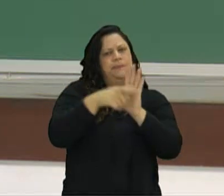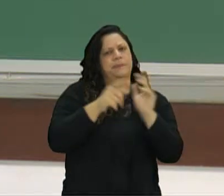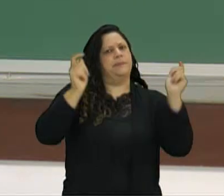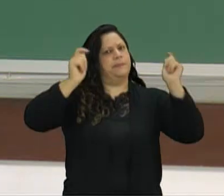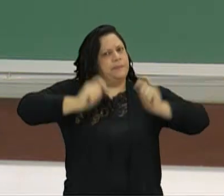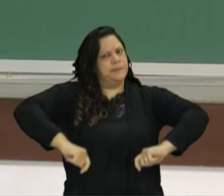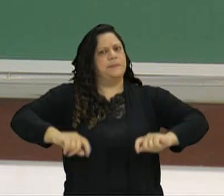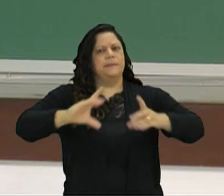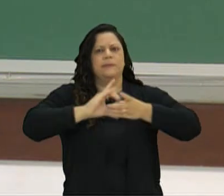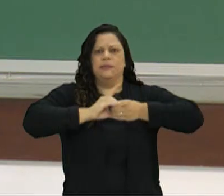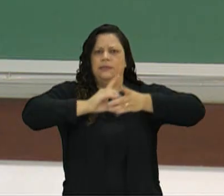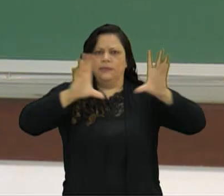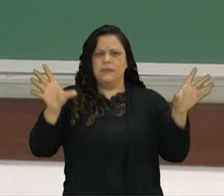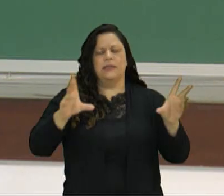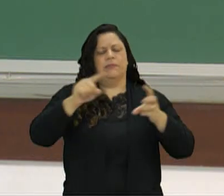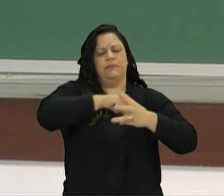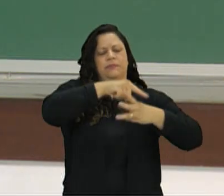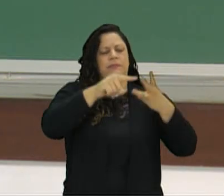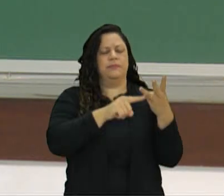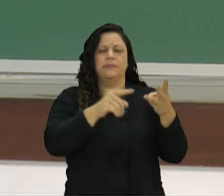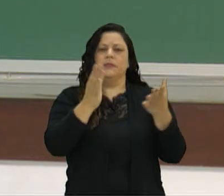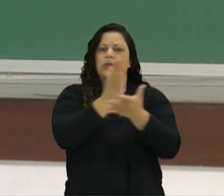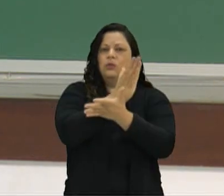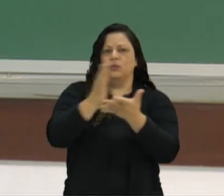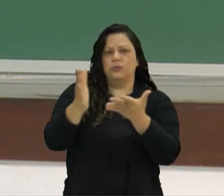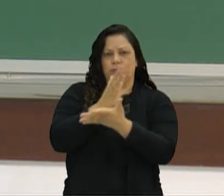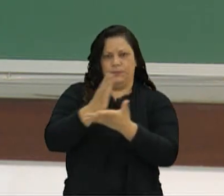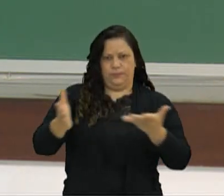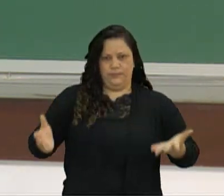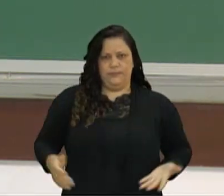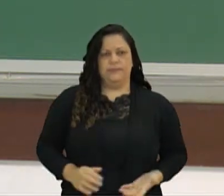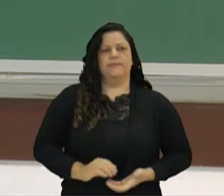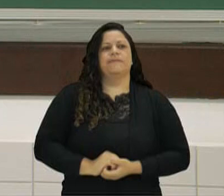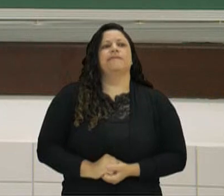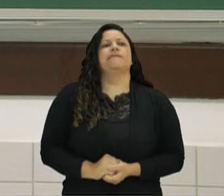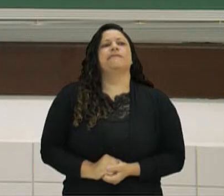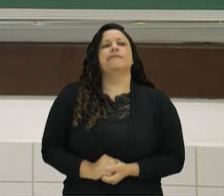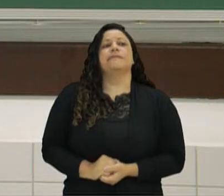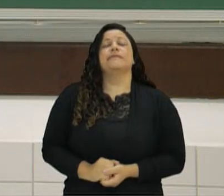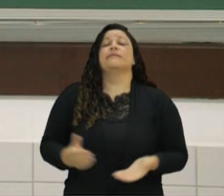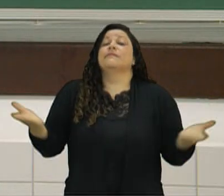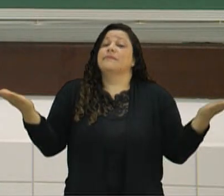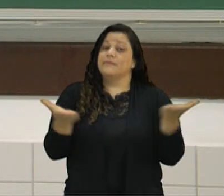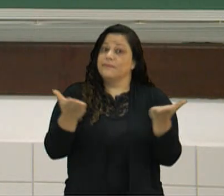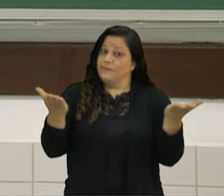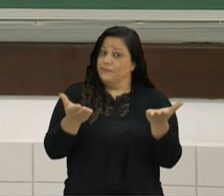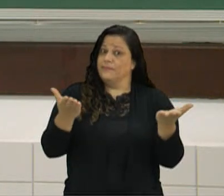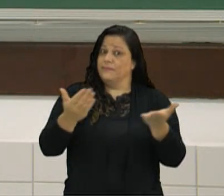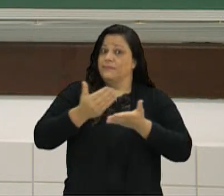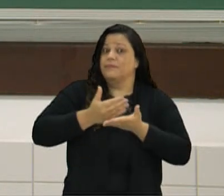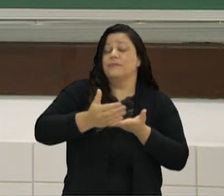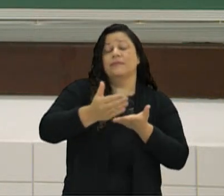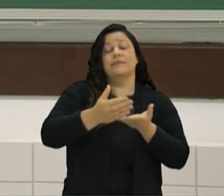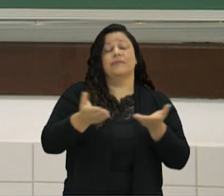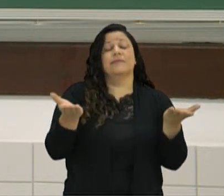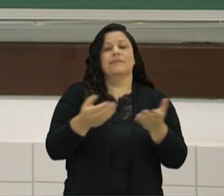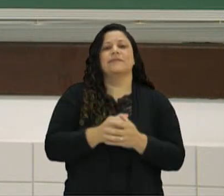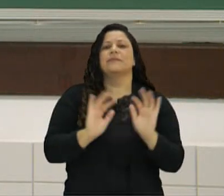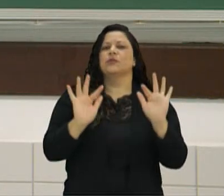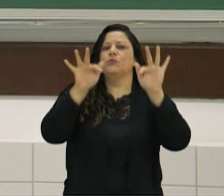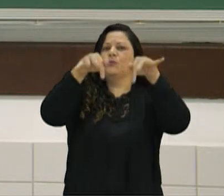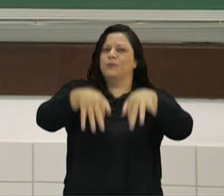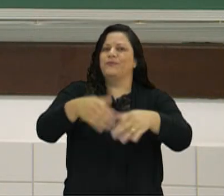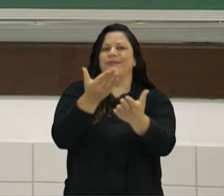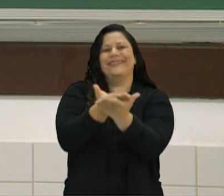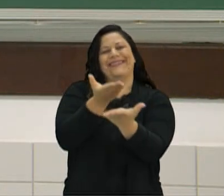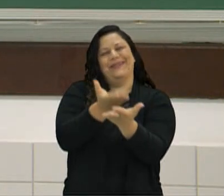forma, na teoria da tripartição dos poderes de Montesquieu. Bom, e agora a gente vai partir, então, para o momento final da